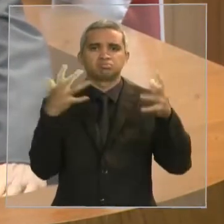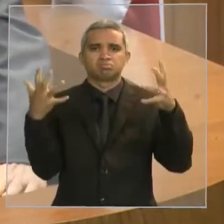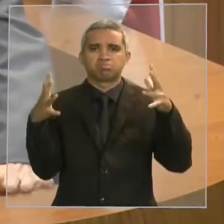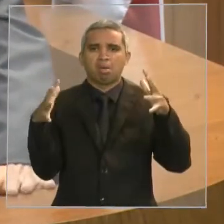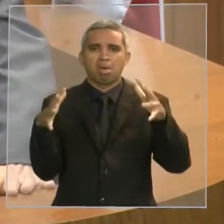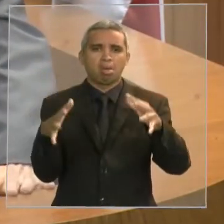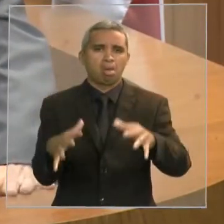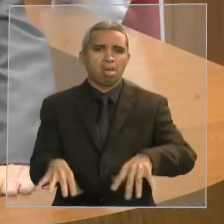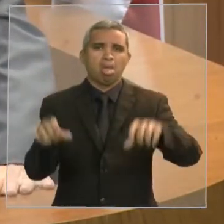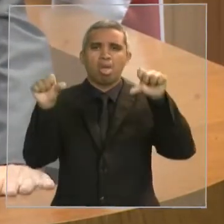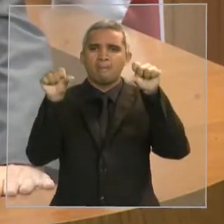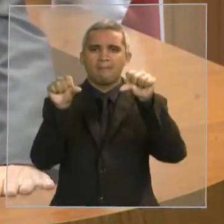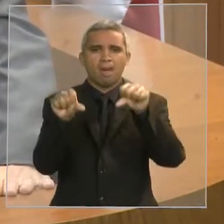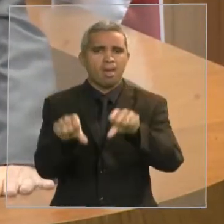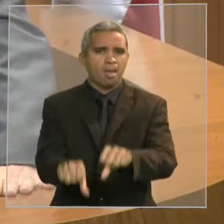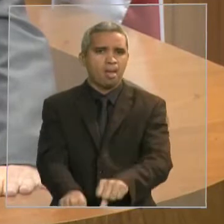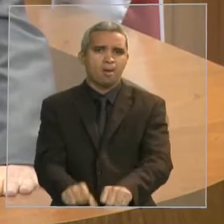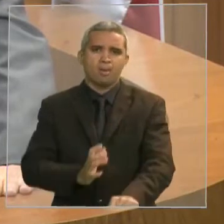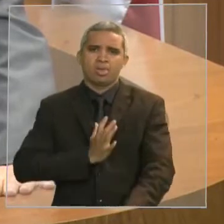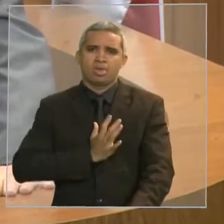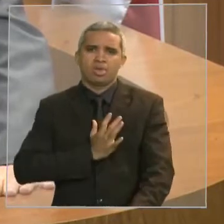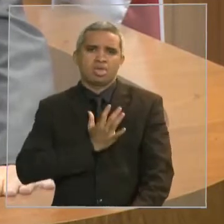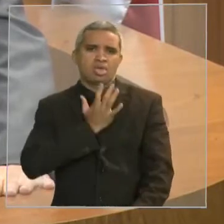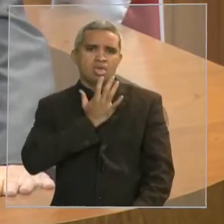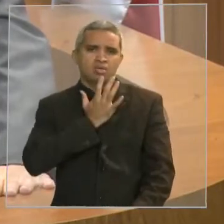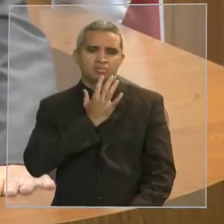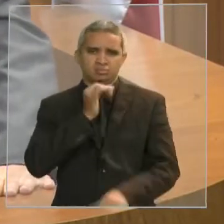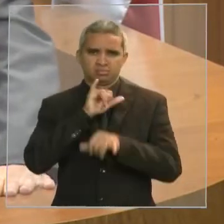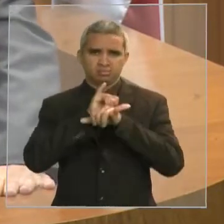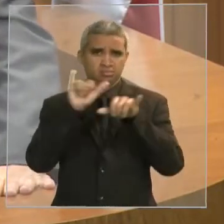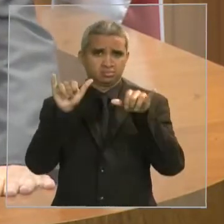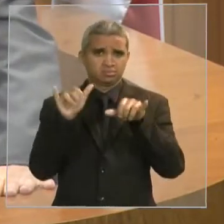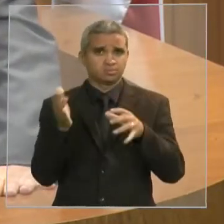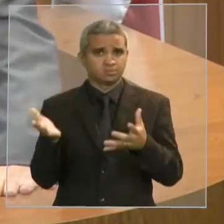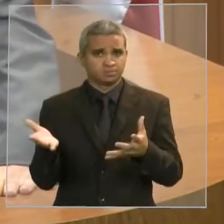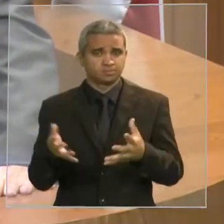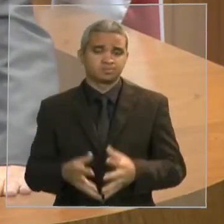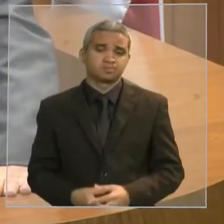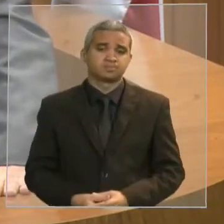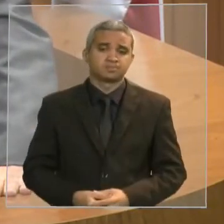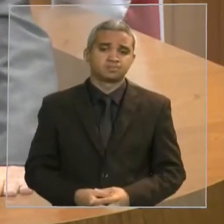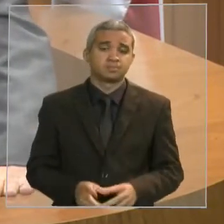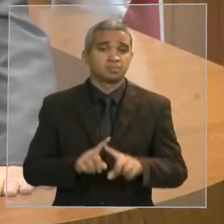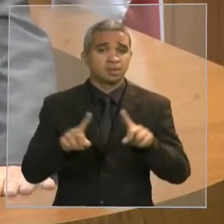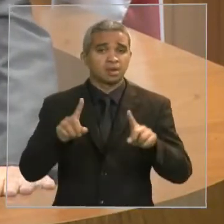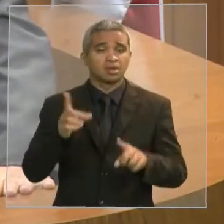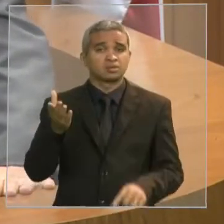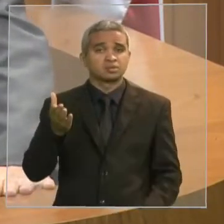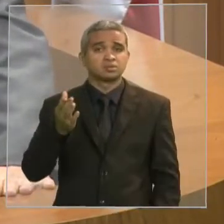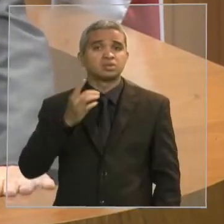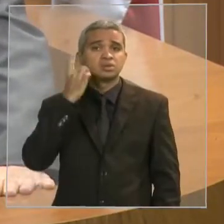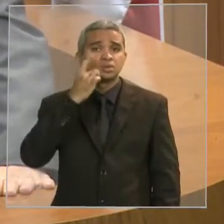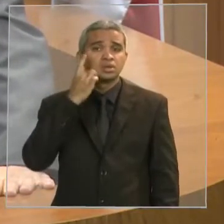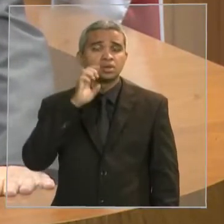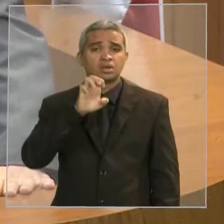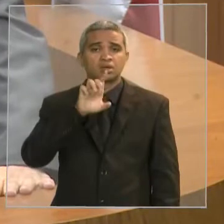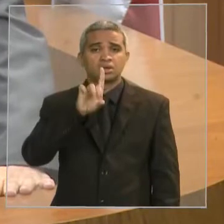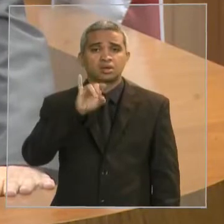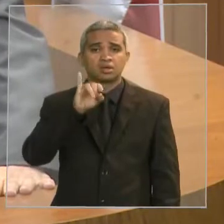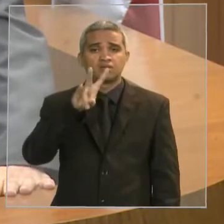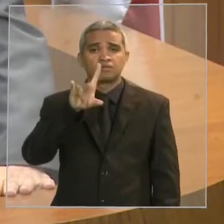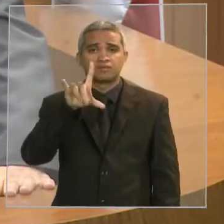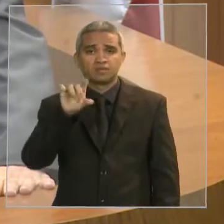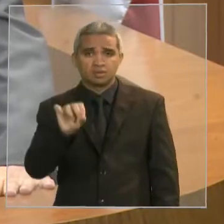Situação caótica da saúde do Maranhão. Eu não sei, deputado Edvaldo Holanda, como é que o Estado